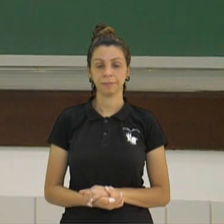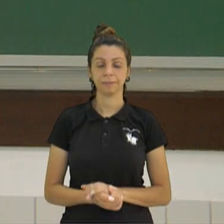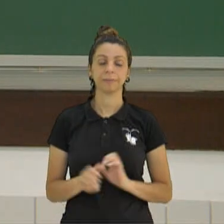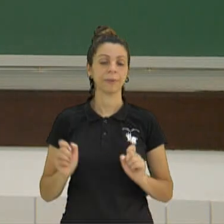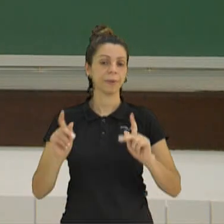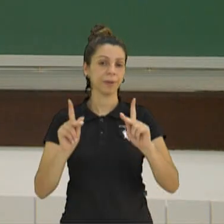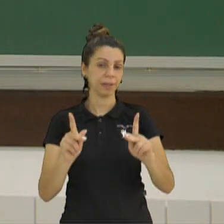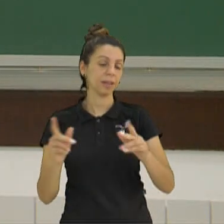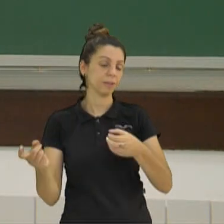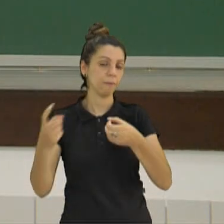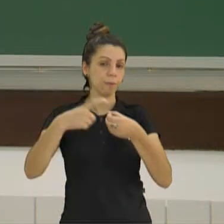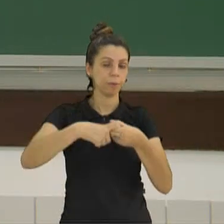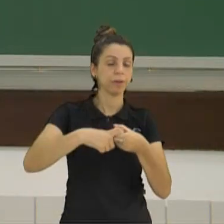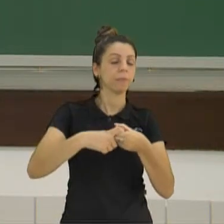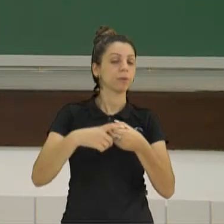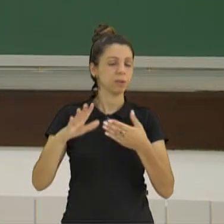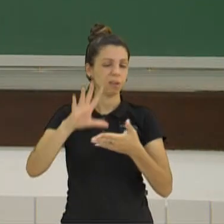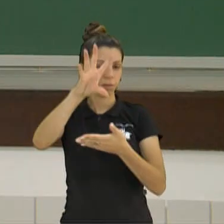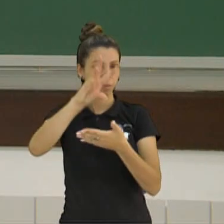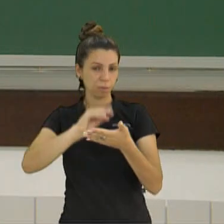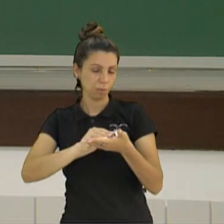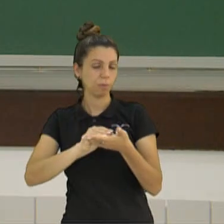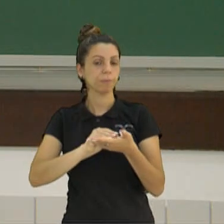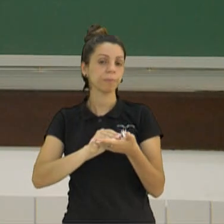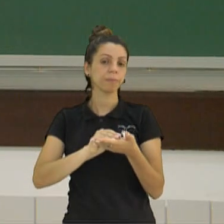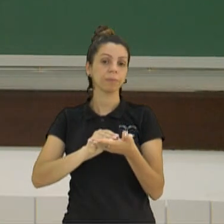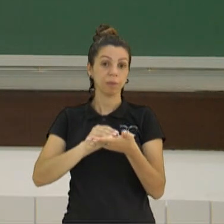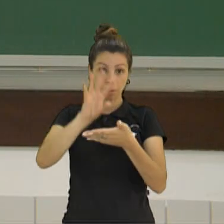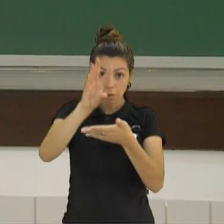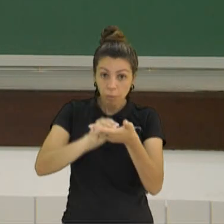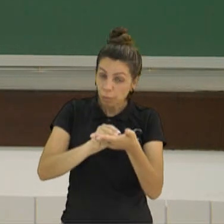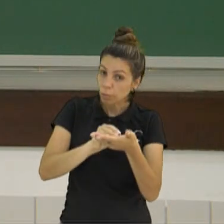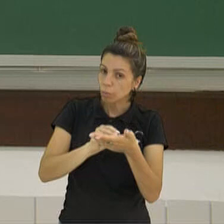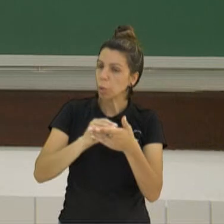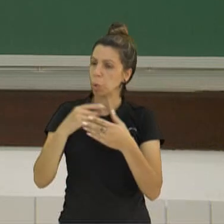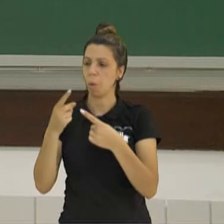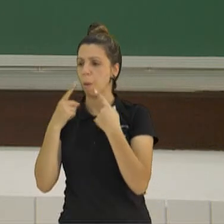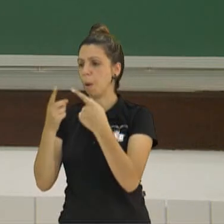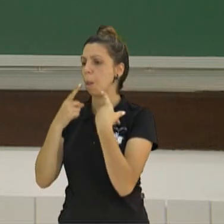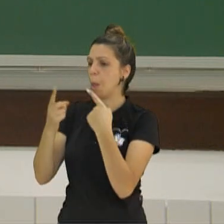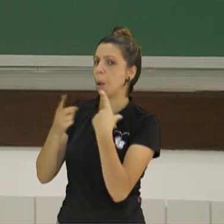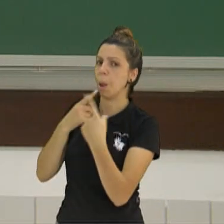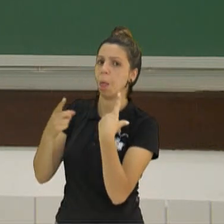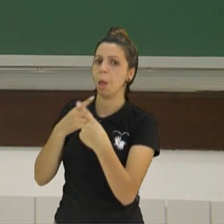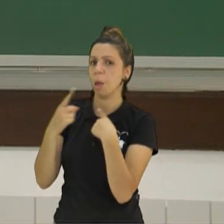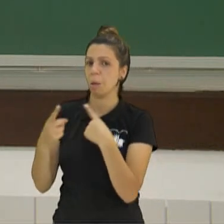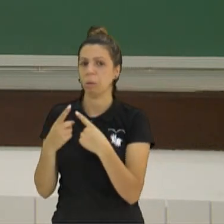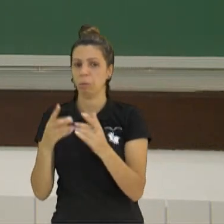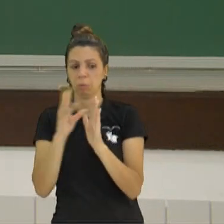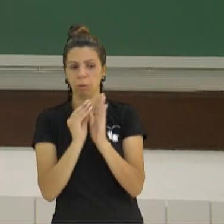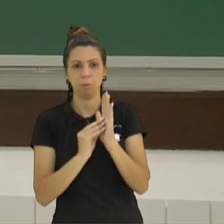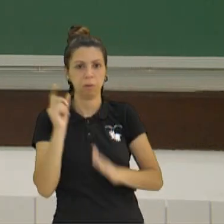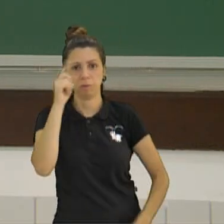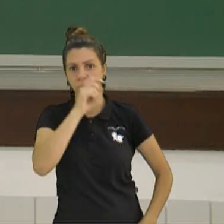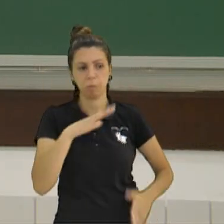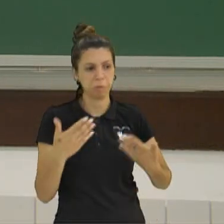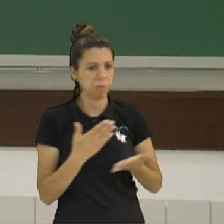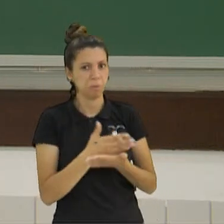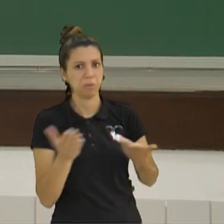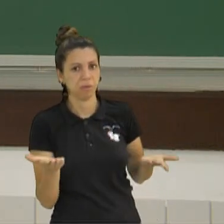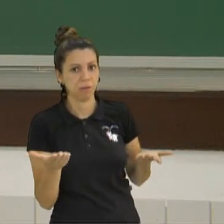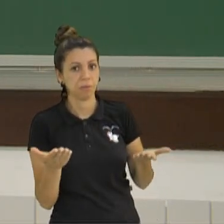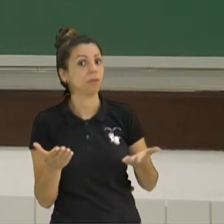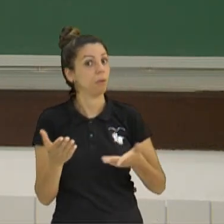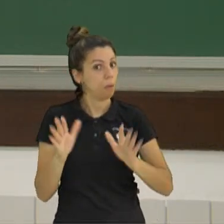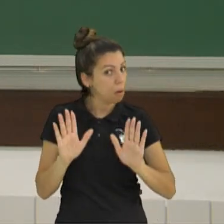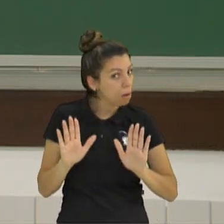Muito bem, pessoal. Agora que você já tem aí tudo anotadinho, você anotou ou ficou reclamando no chat que o conteúdo é muito difícil? Nós nem começamos. Vamos